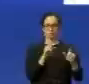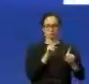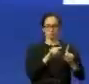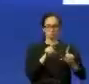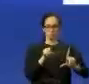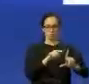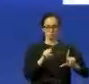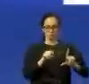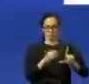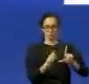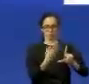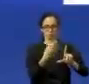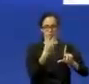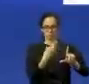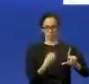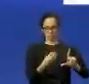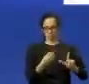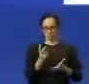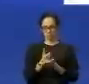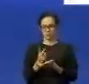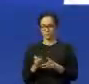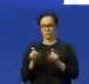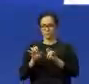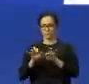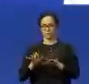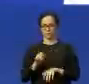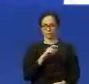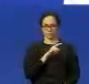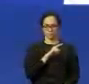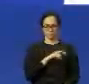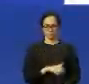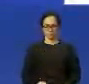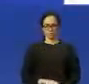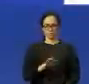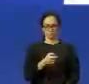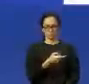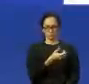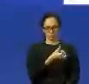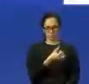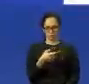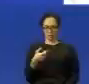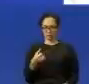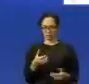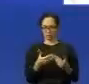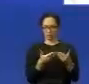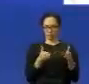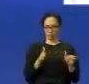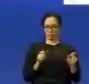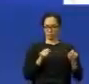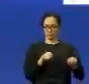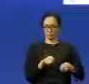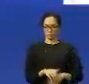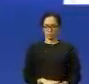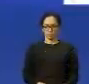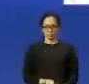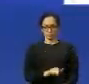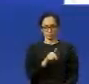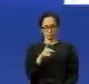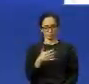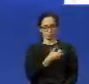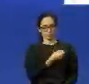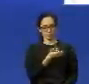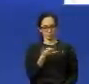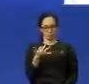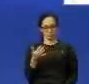praticamente todo o computador pessoal. 4 quadrados do tabuleiro de 16 por 16 foram abertos. E os números de